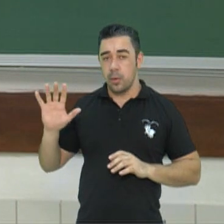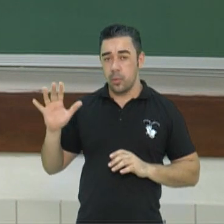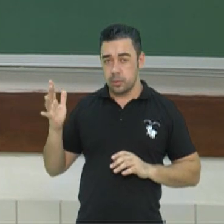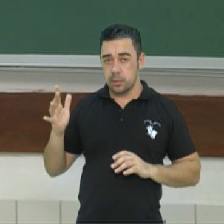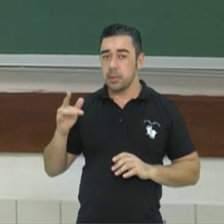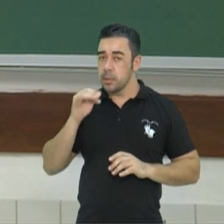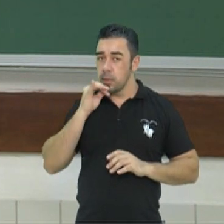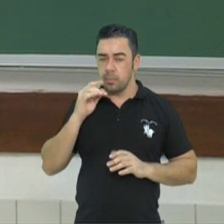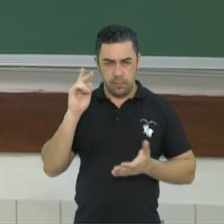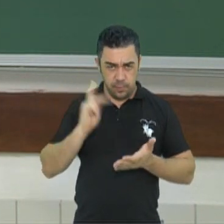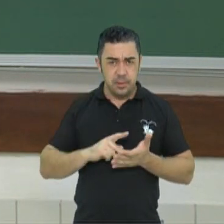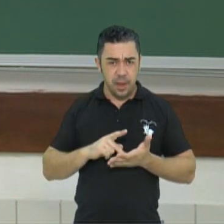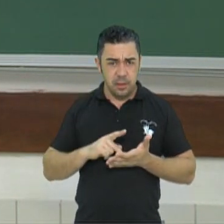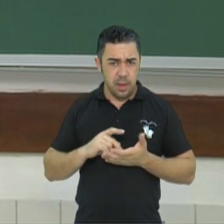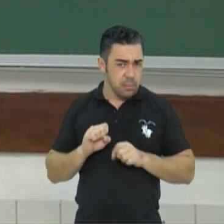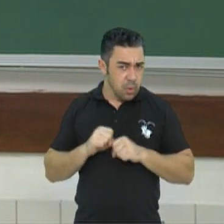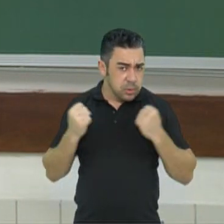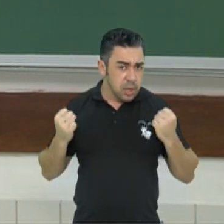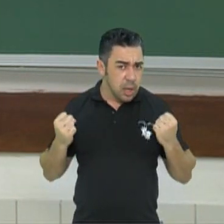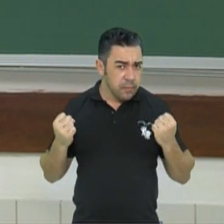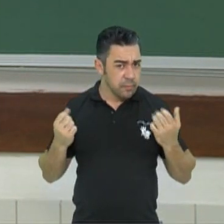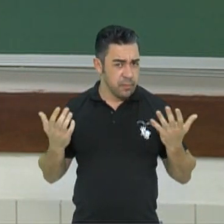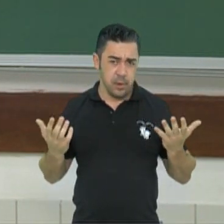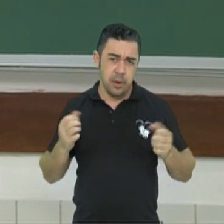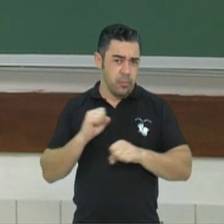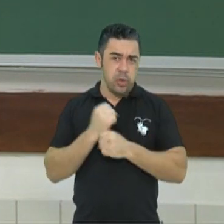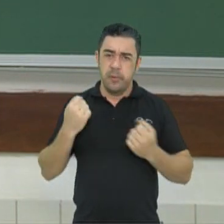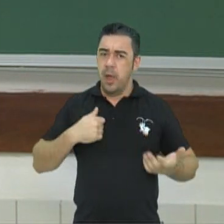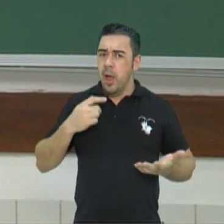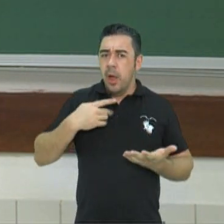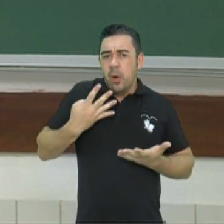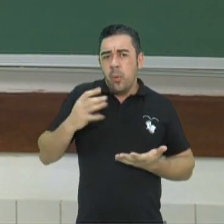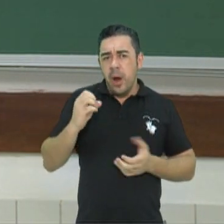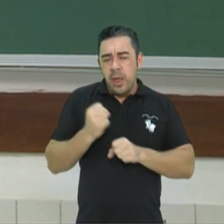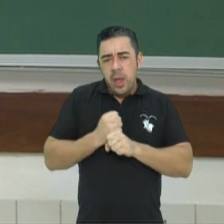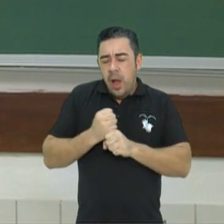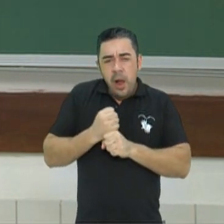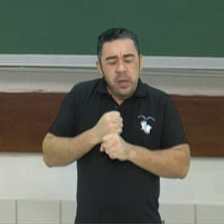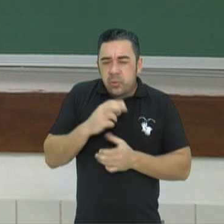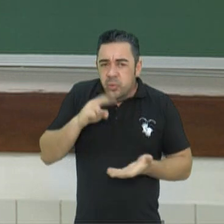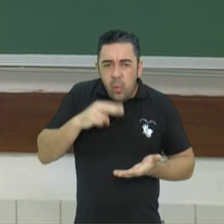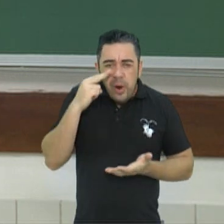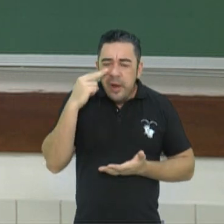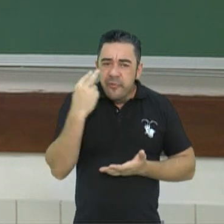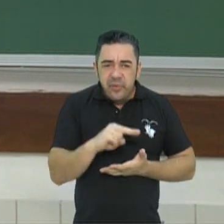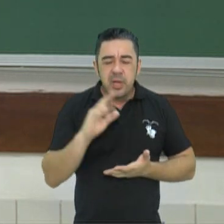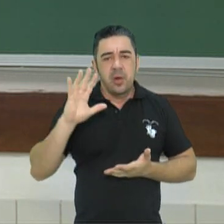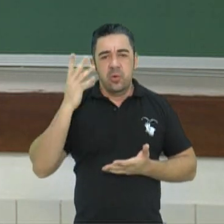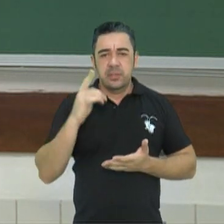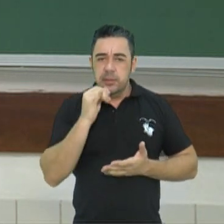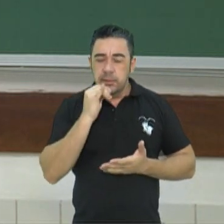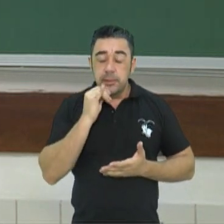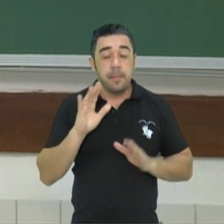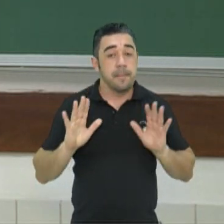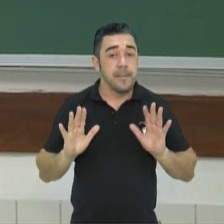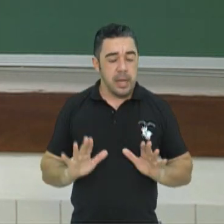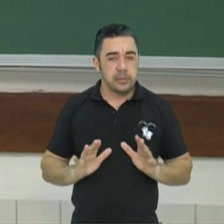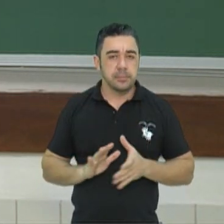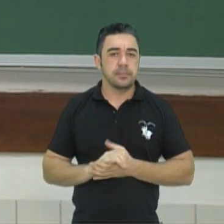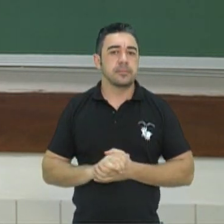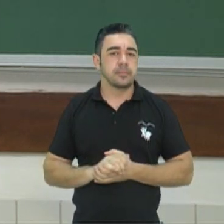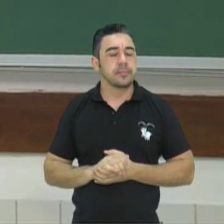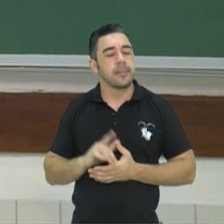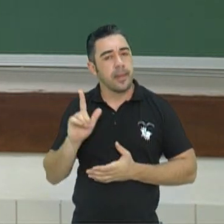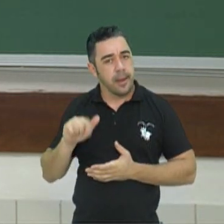que, na realidade, é impossível isso acontecer, né? Eu, pelo menos em 40 anos de existência, nunca vi isso acontecer. Mas é